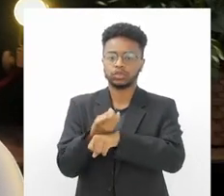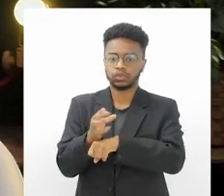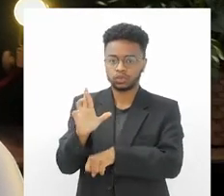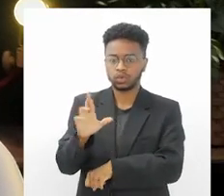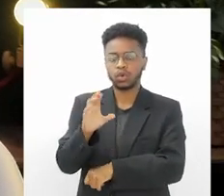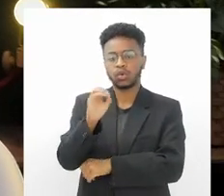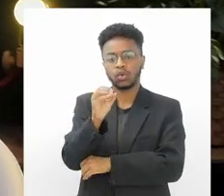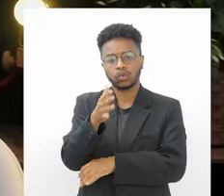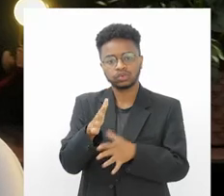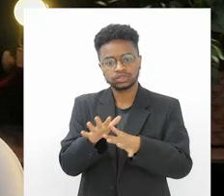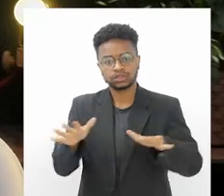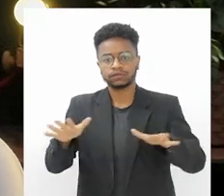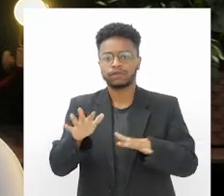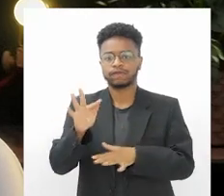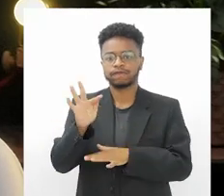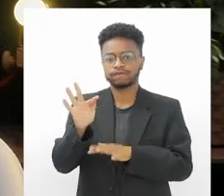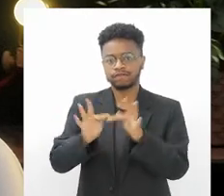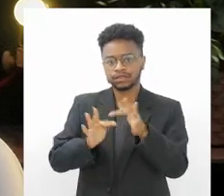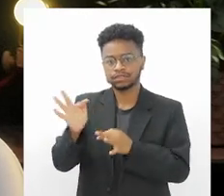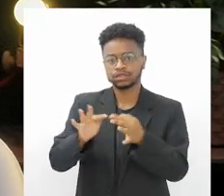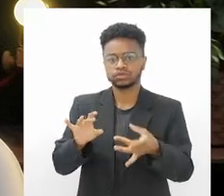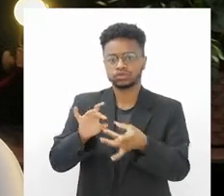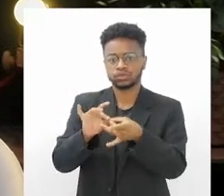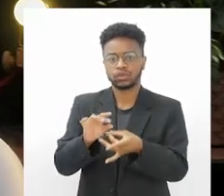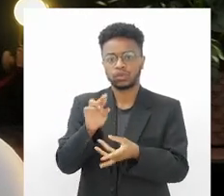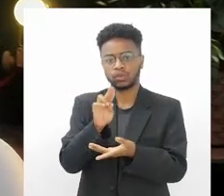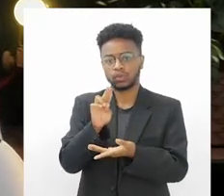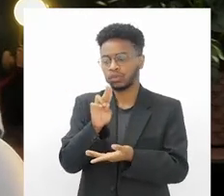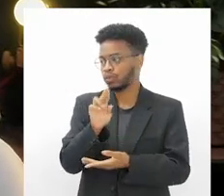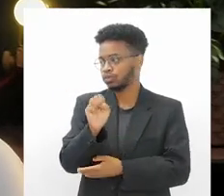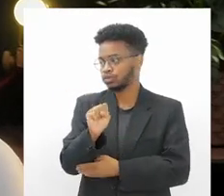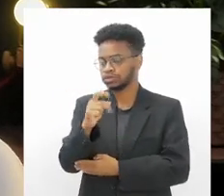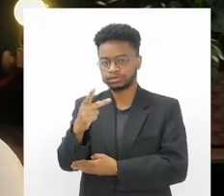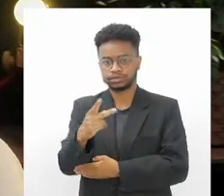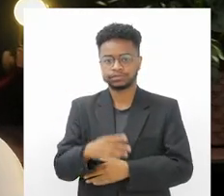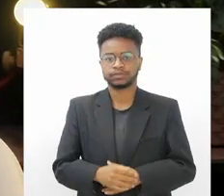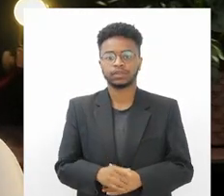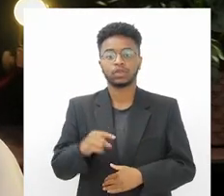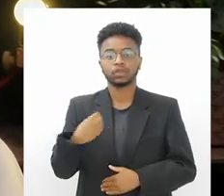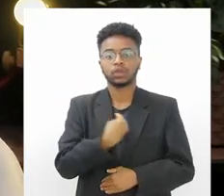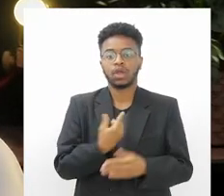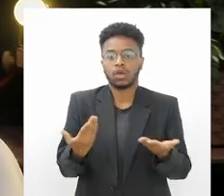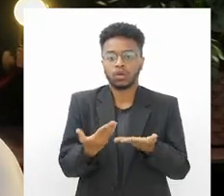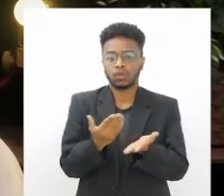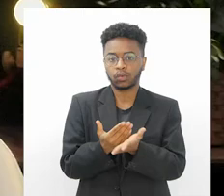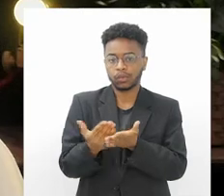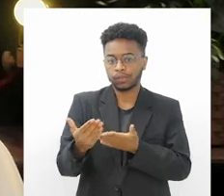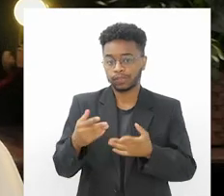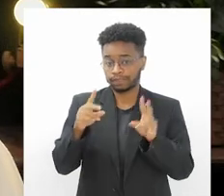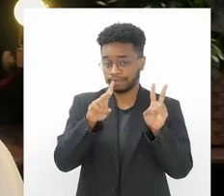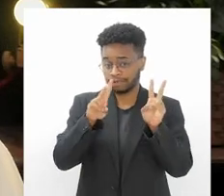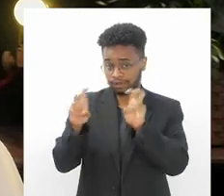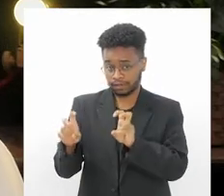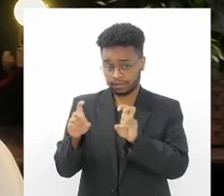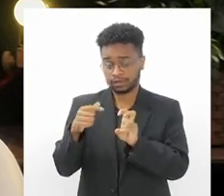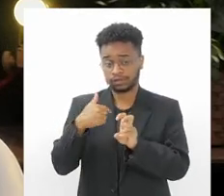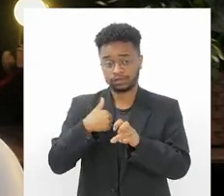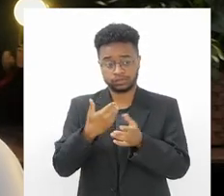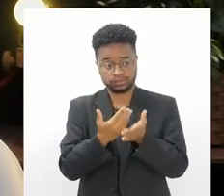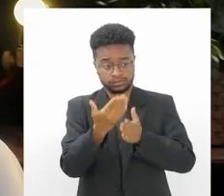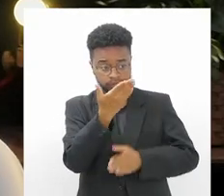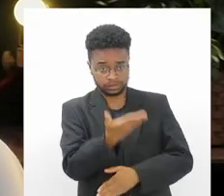em oceanografia física pela Universidade de São Paulo. Vamos começar com este tema. Vou conversar com